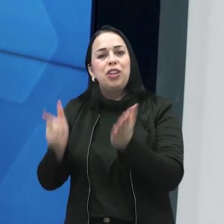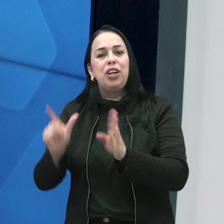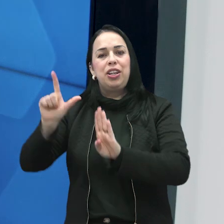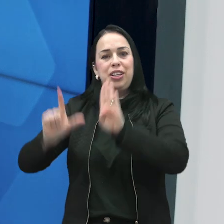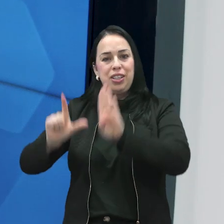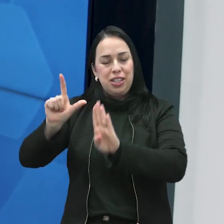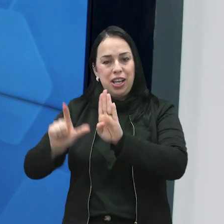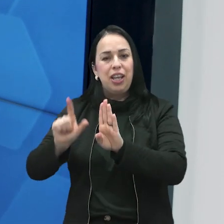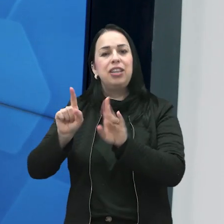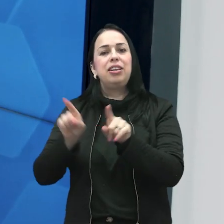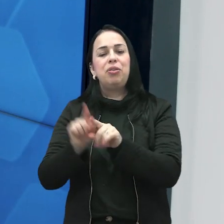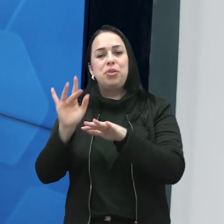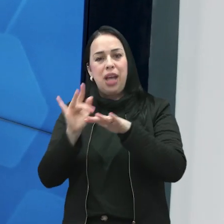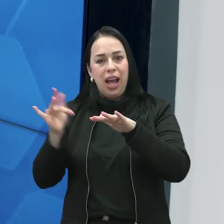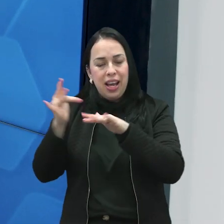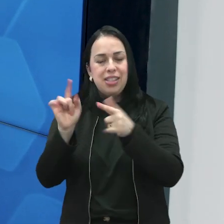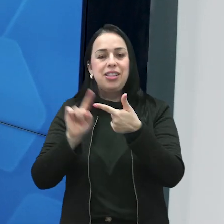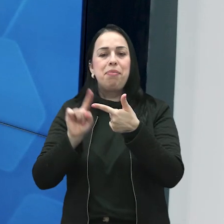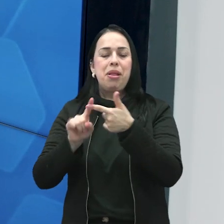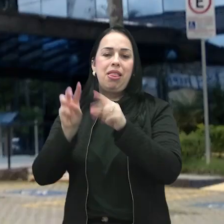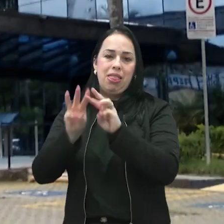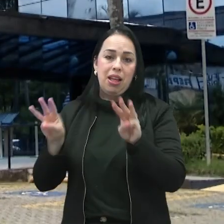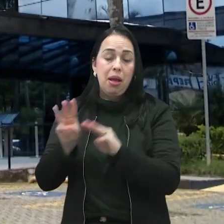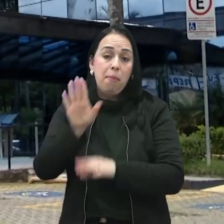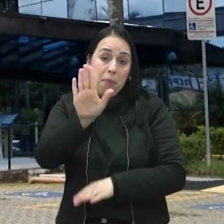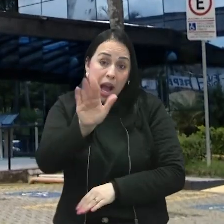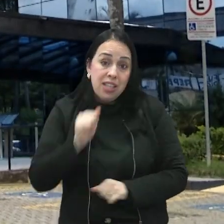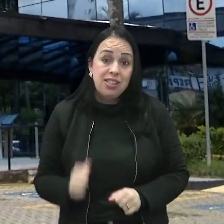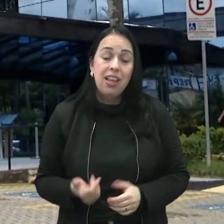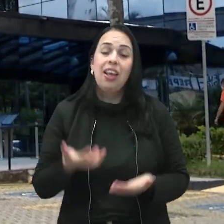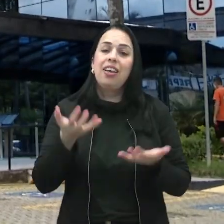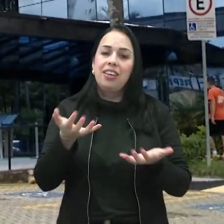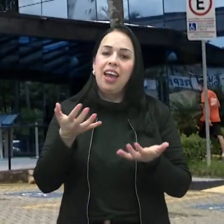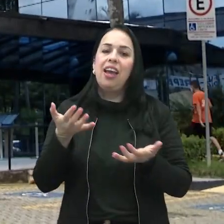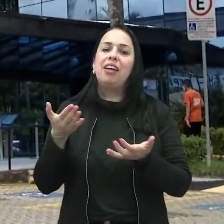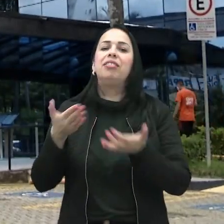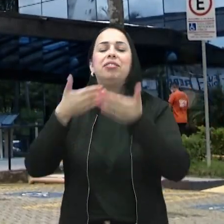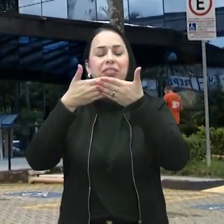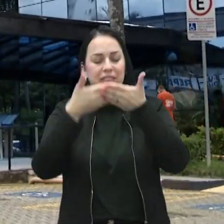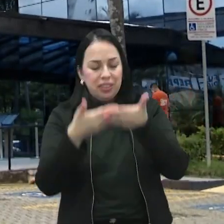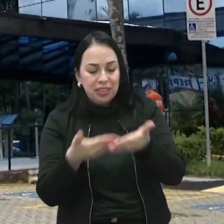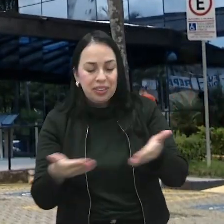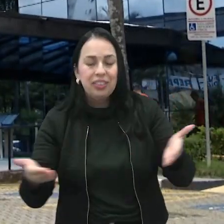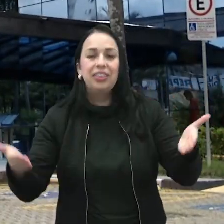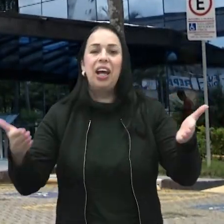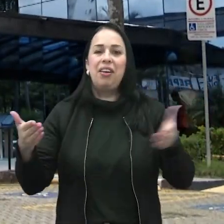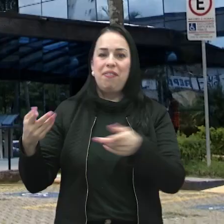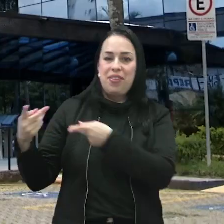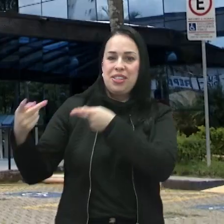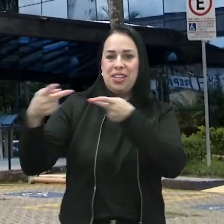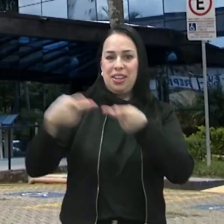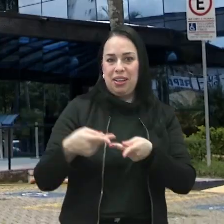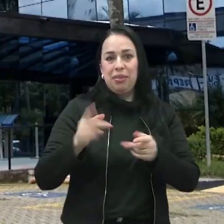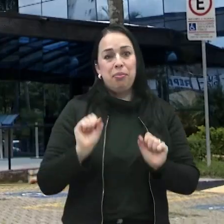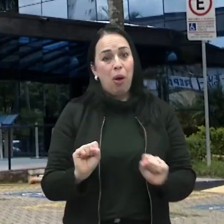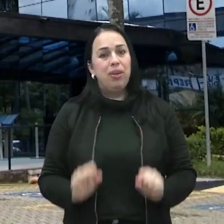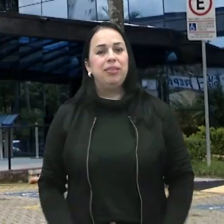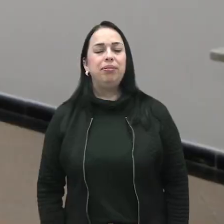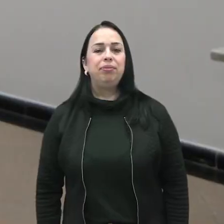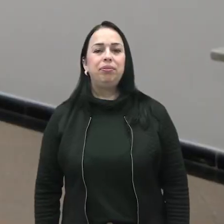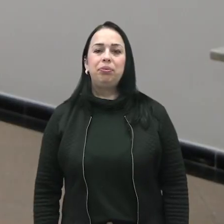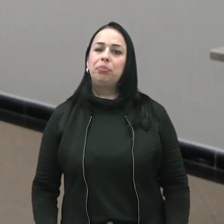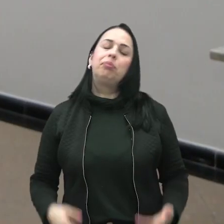no site e nas redes sociais da Câmara. Mas se preferir, o Legislativo está sempre de portas abertas para te